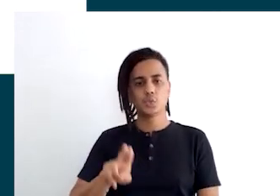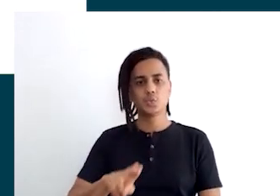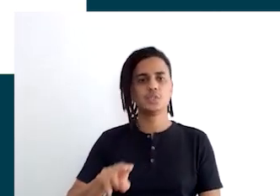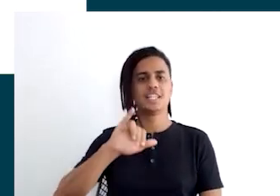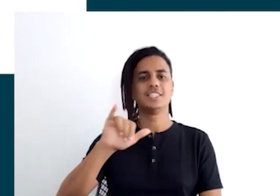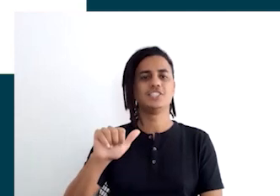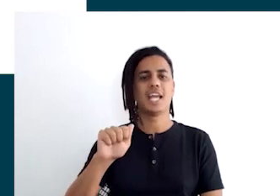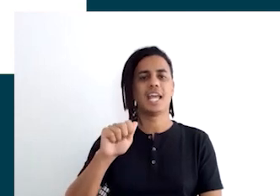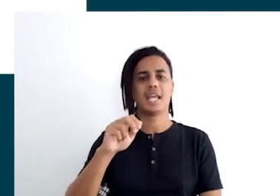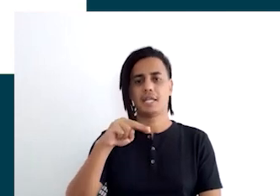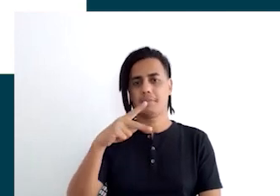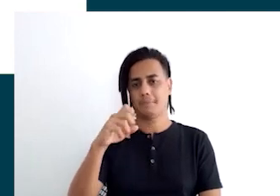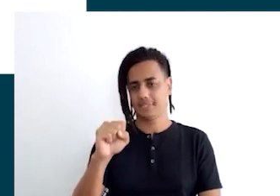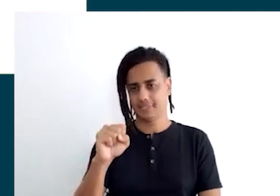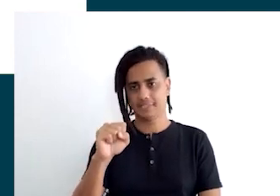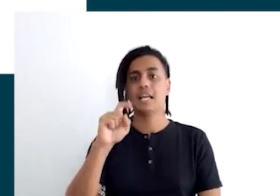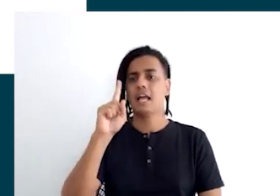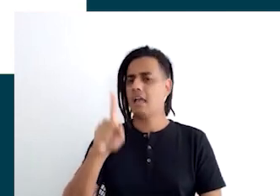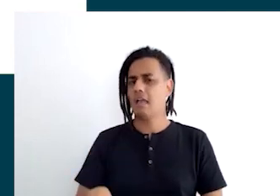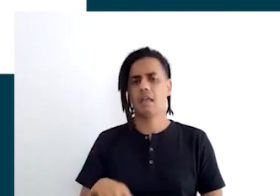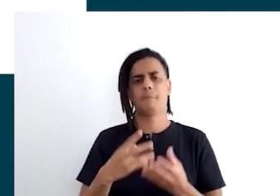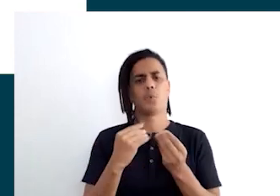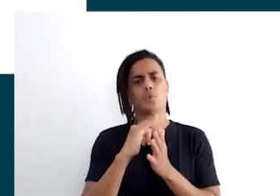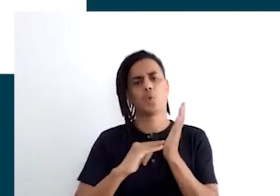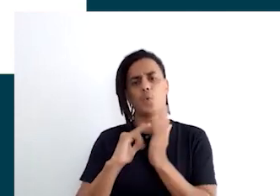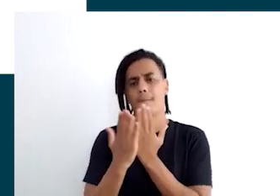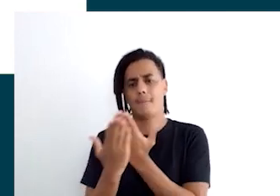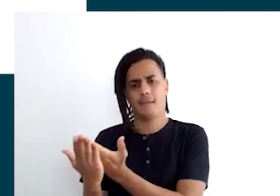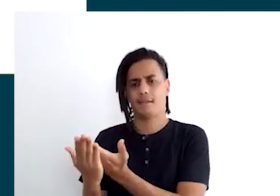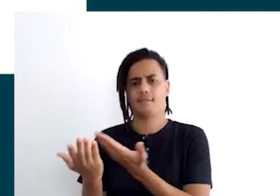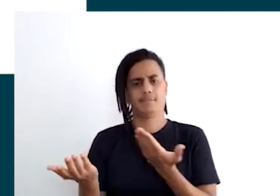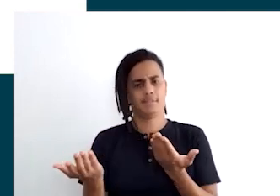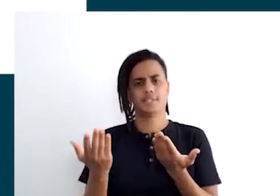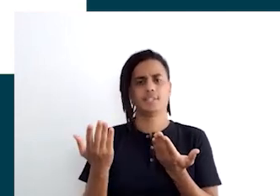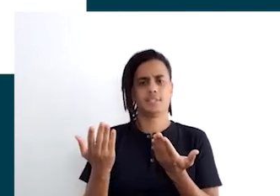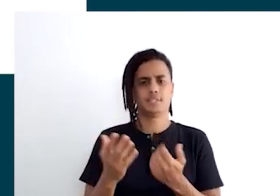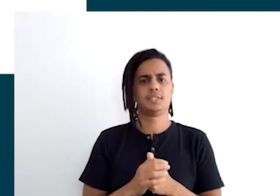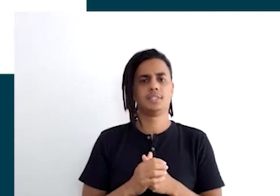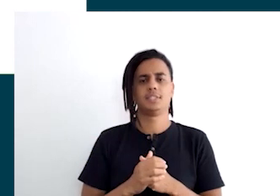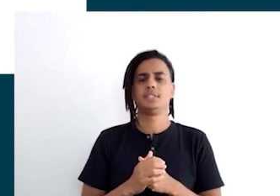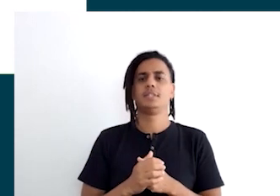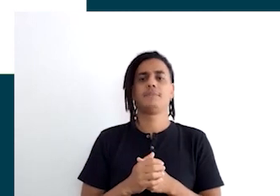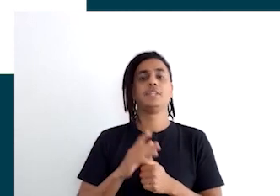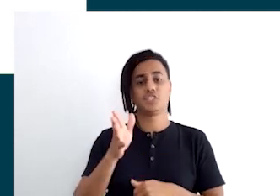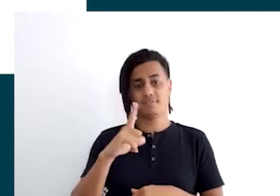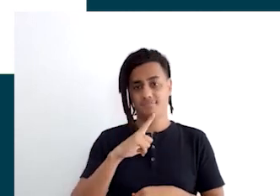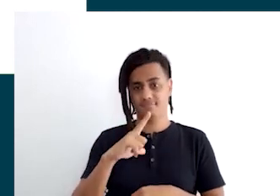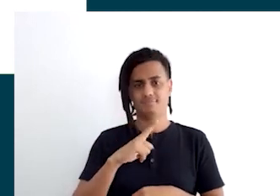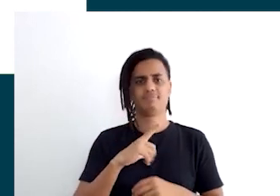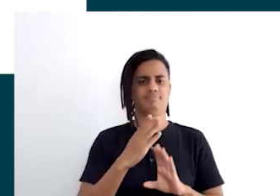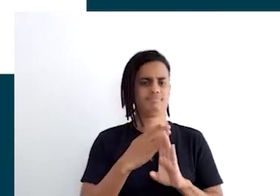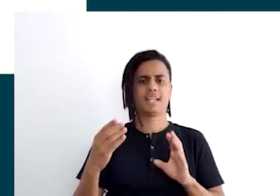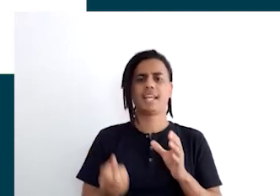conhece, que tem bastante documentação na internet. A gente modulariza o Jenkins, então a gente cria